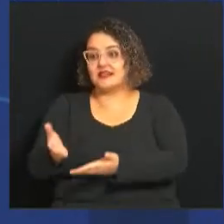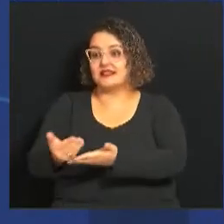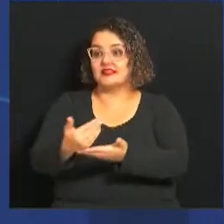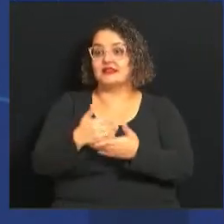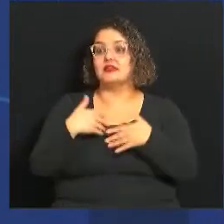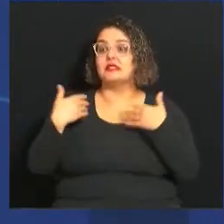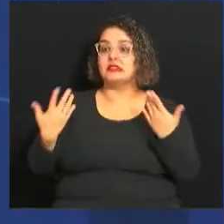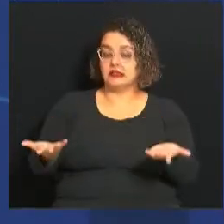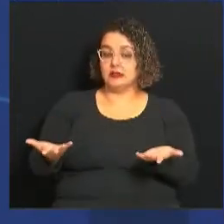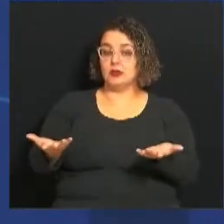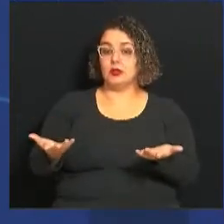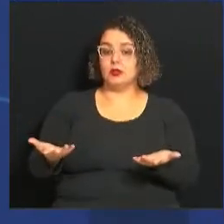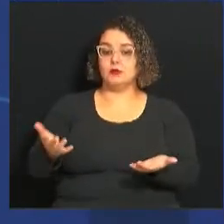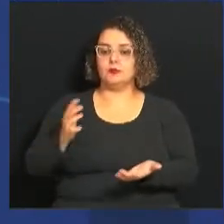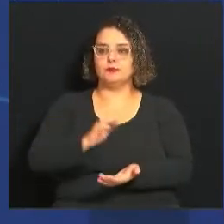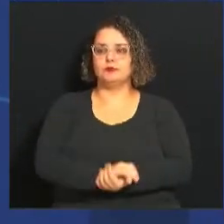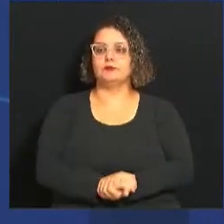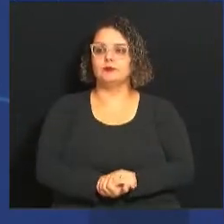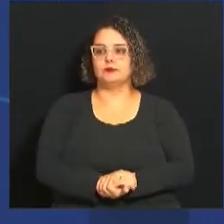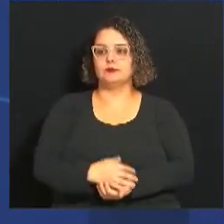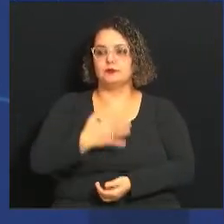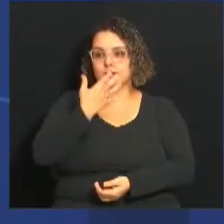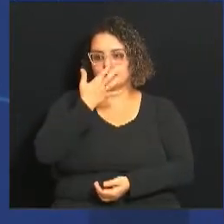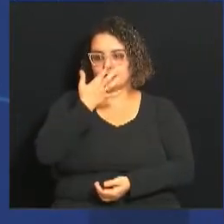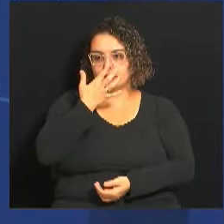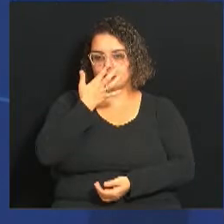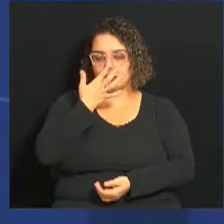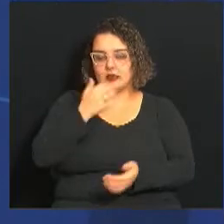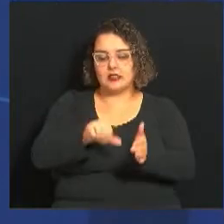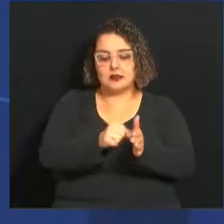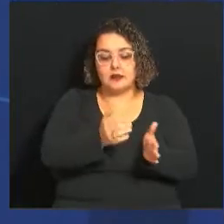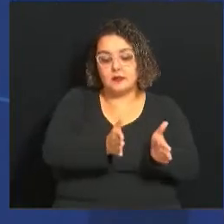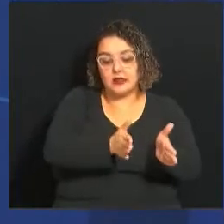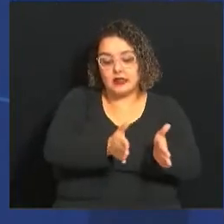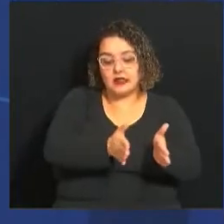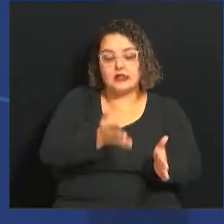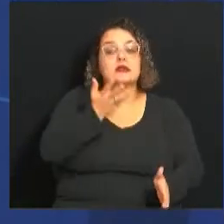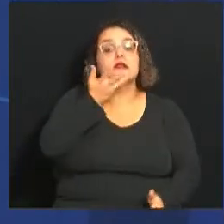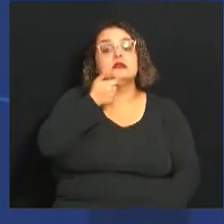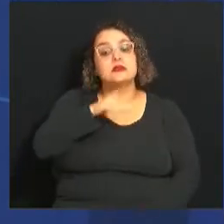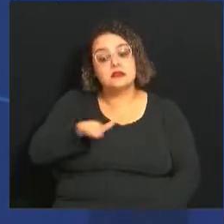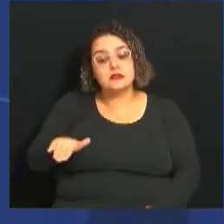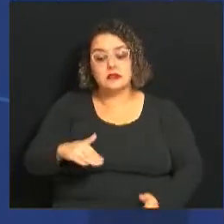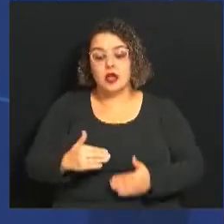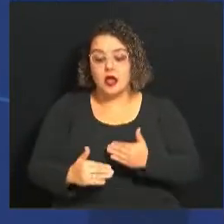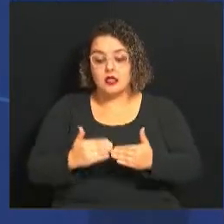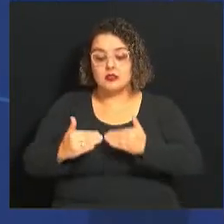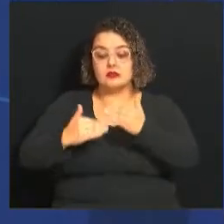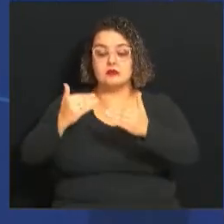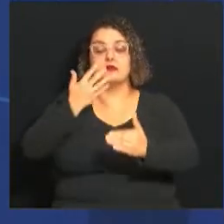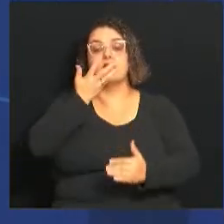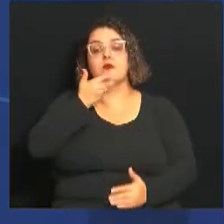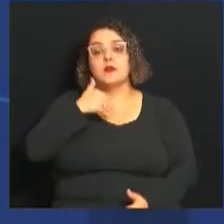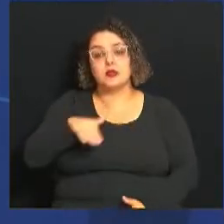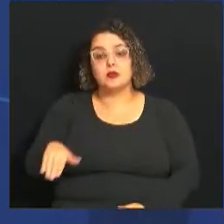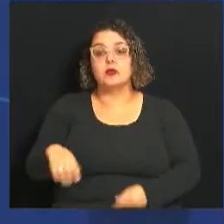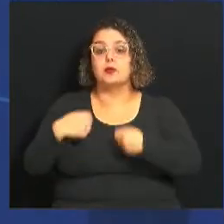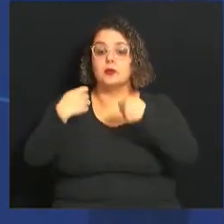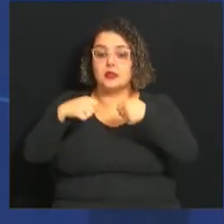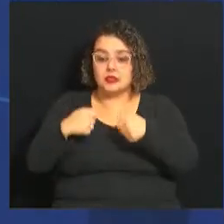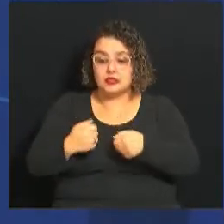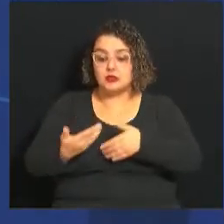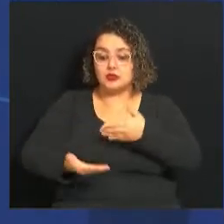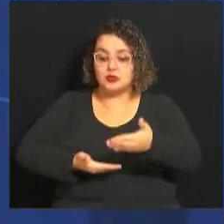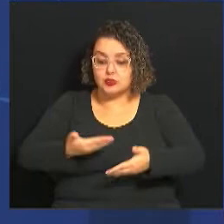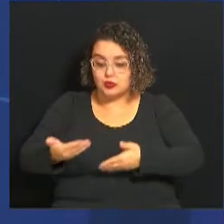Ainda sobre essa primeira infância, sobre essa fase de desenvolvimento da criança que necessita de um cuidado,